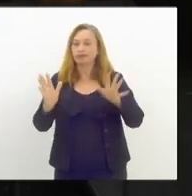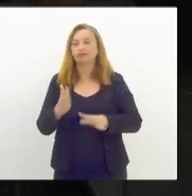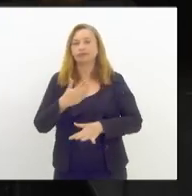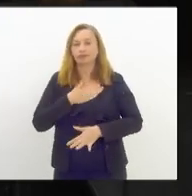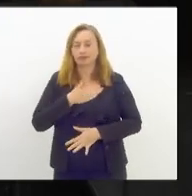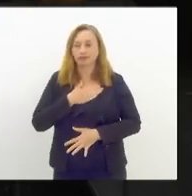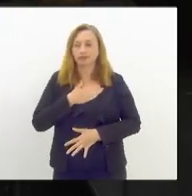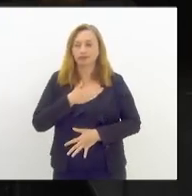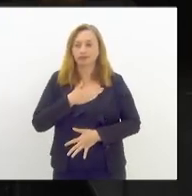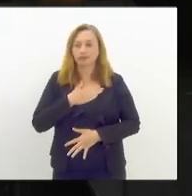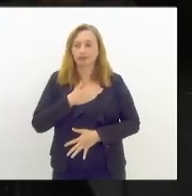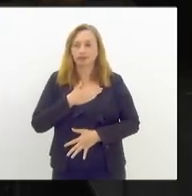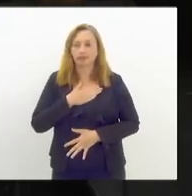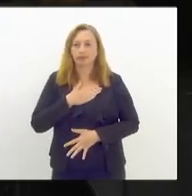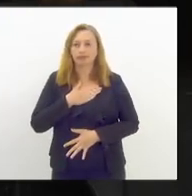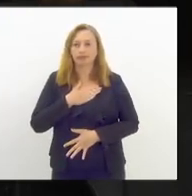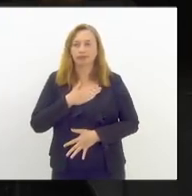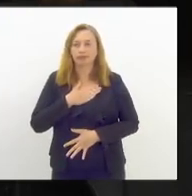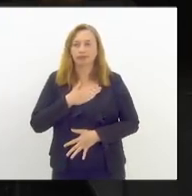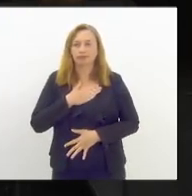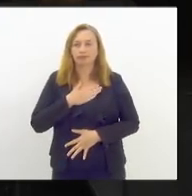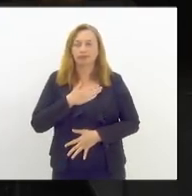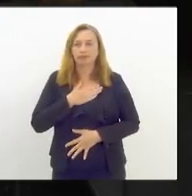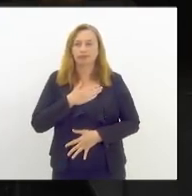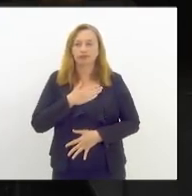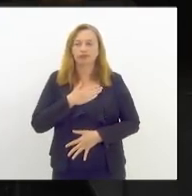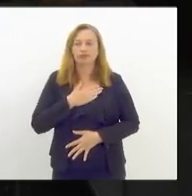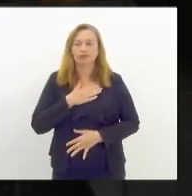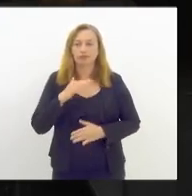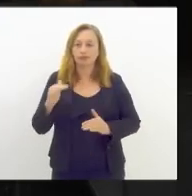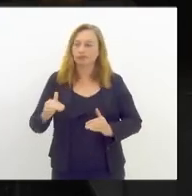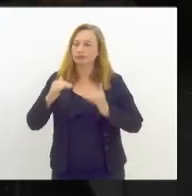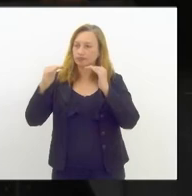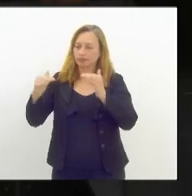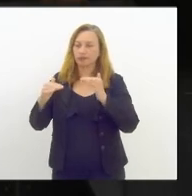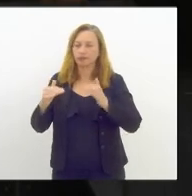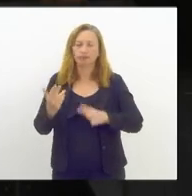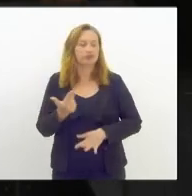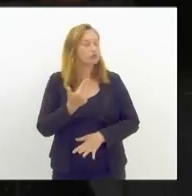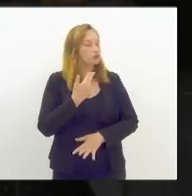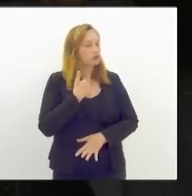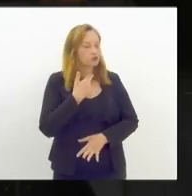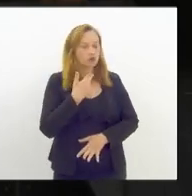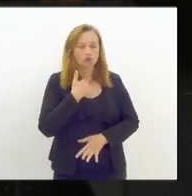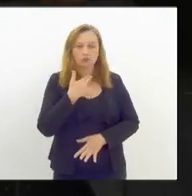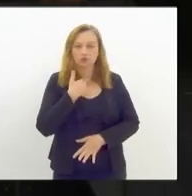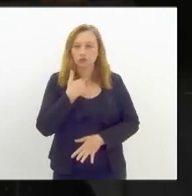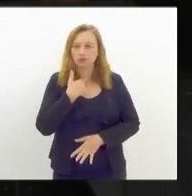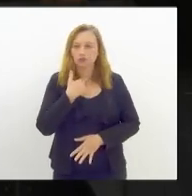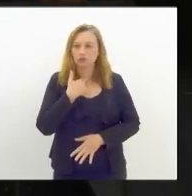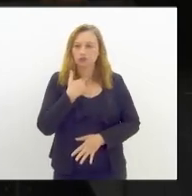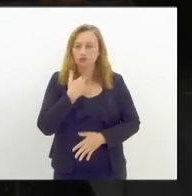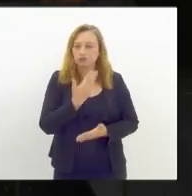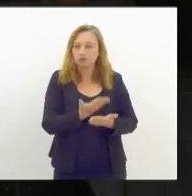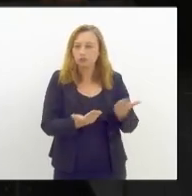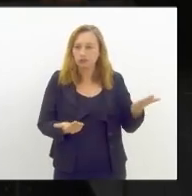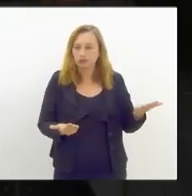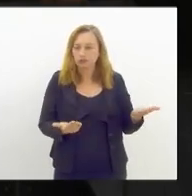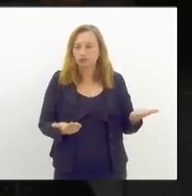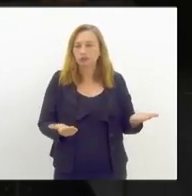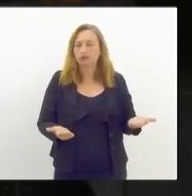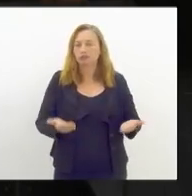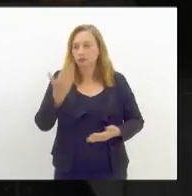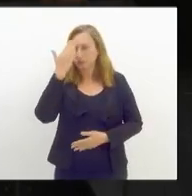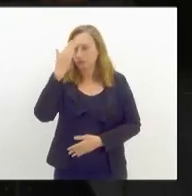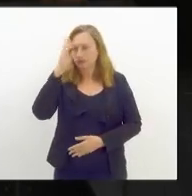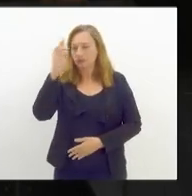mim é um bem Supremo e por ela nós não podemos abrir mão de lutar Muito obrigado